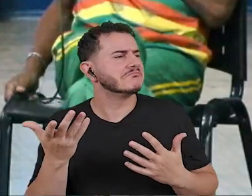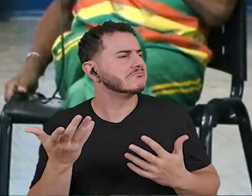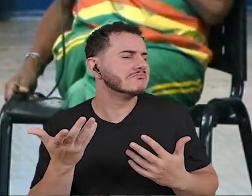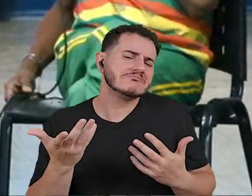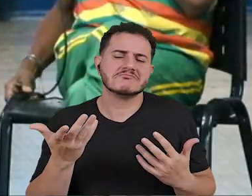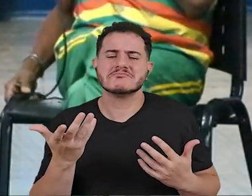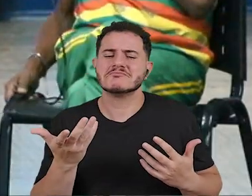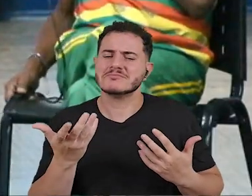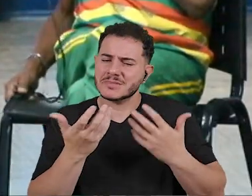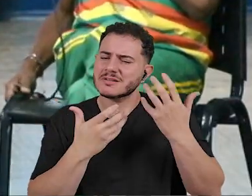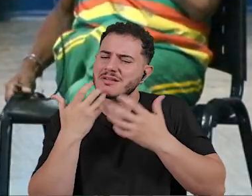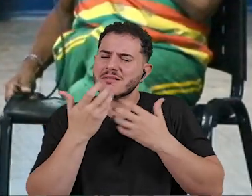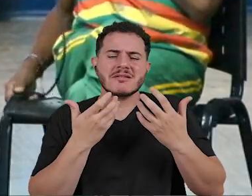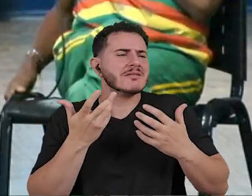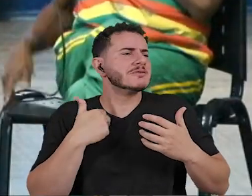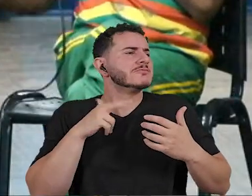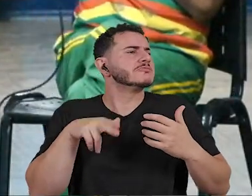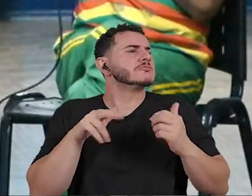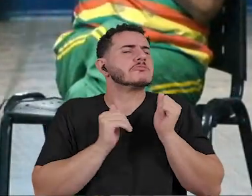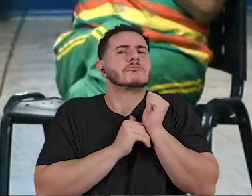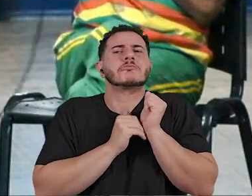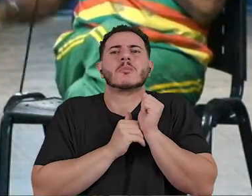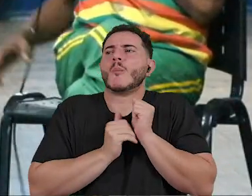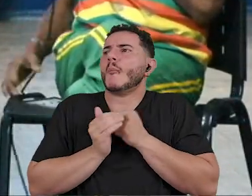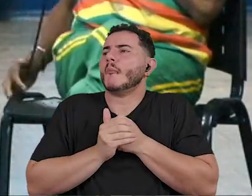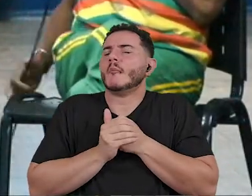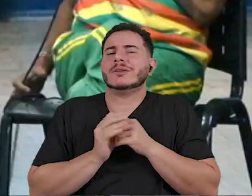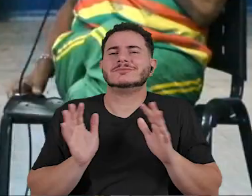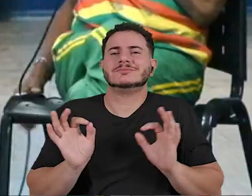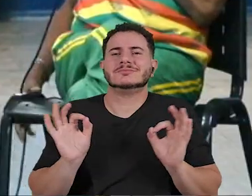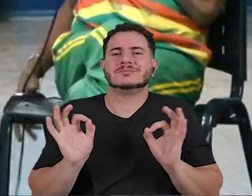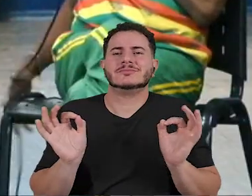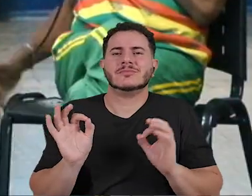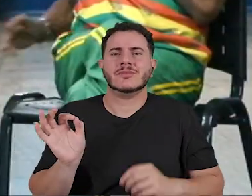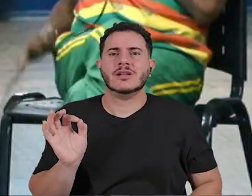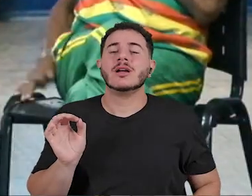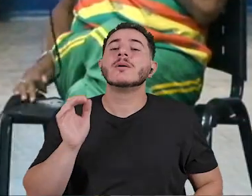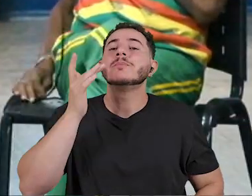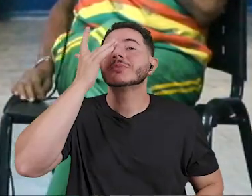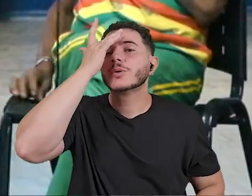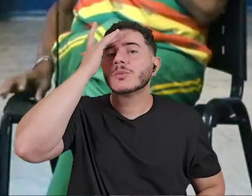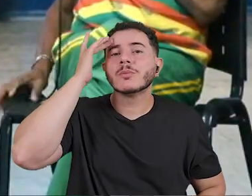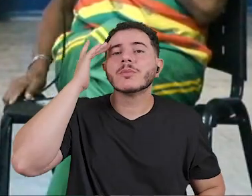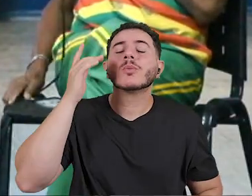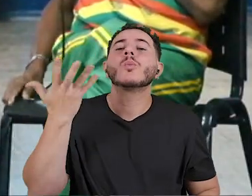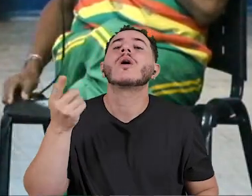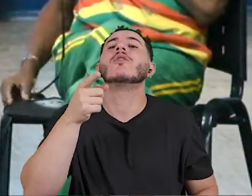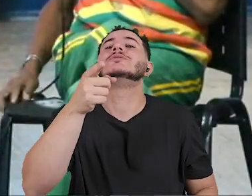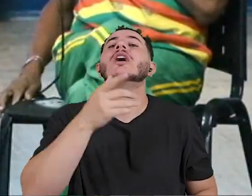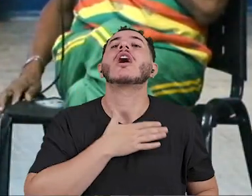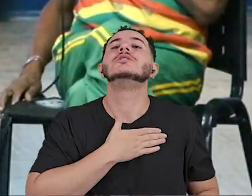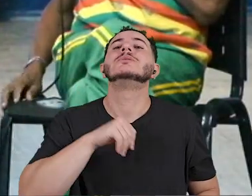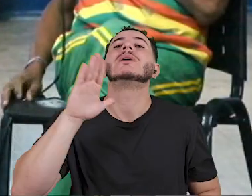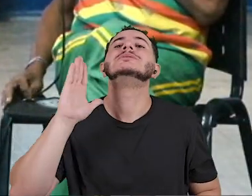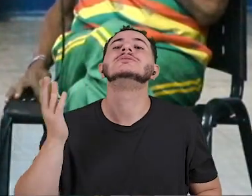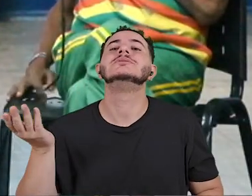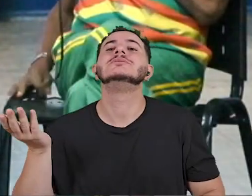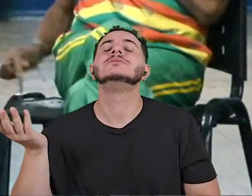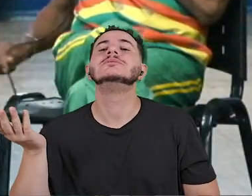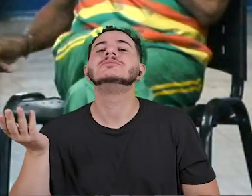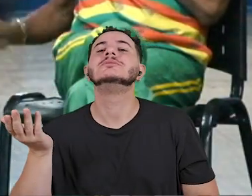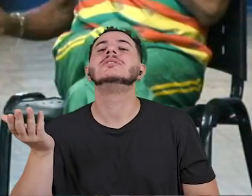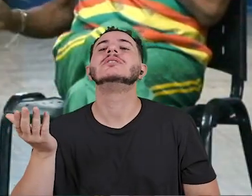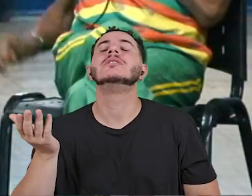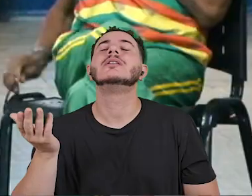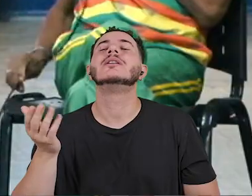lá, pode cantar. Qual é que tu gosta mais? Quando os nossos tambores voam. Essa eu gosto bastante. Tem